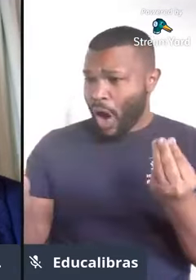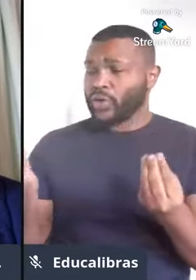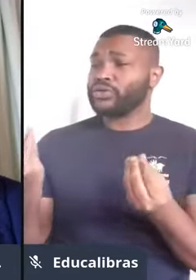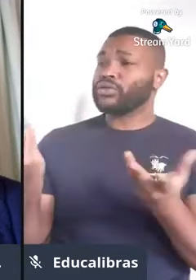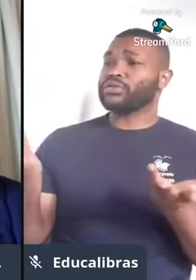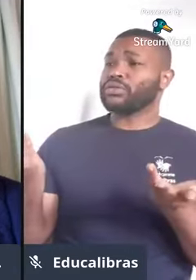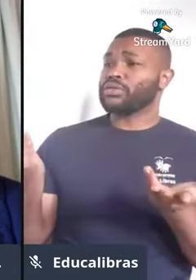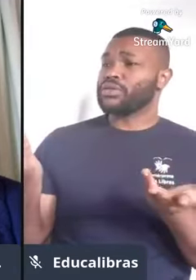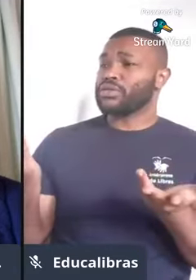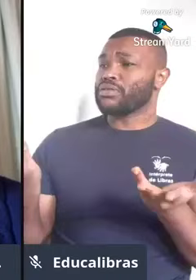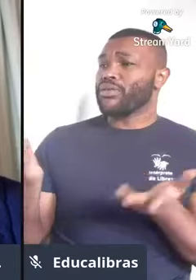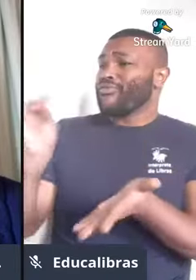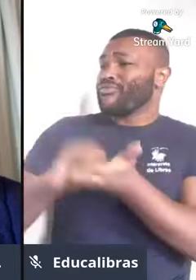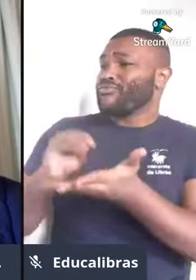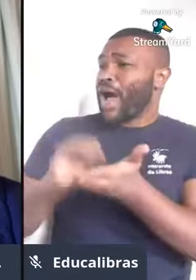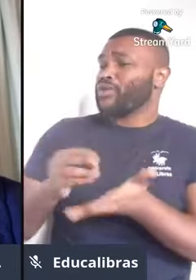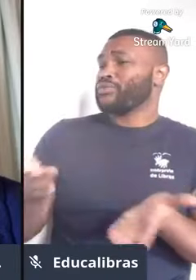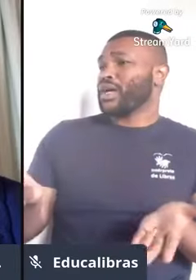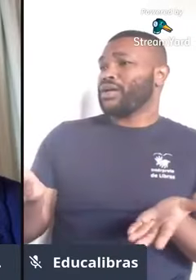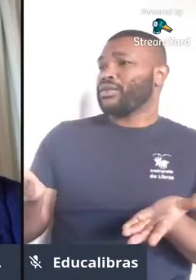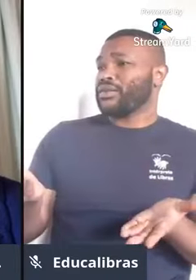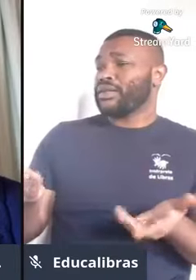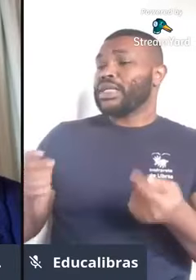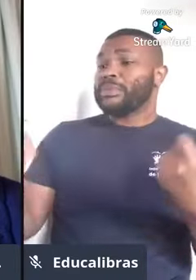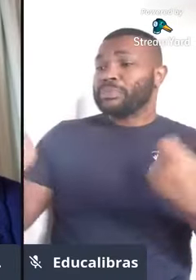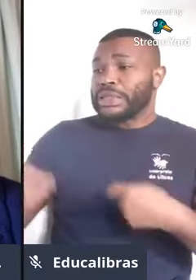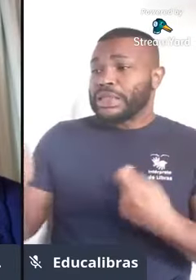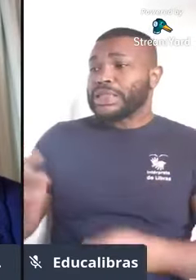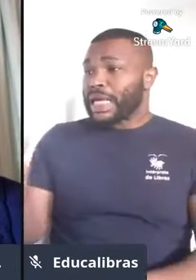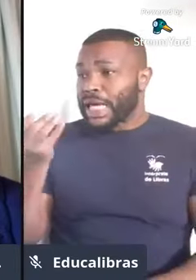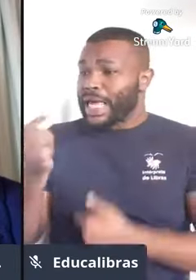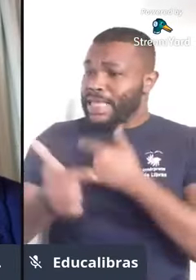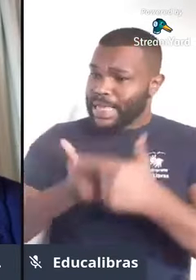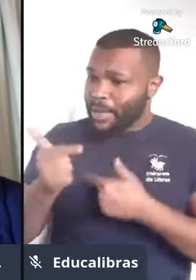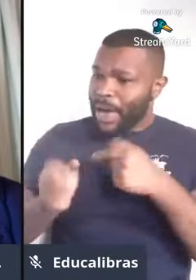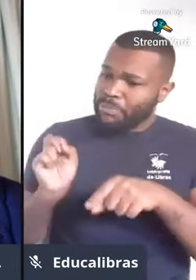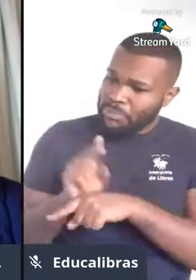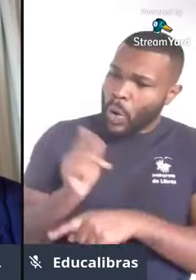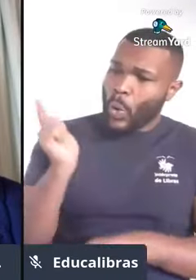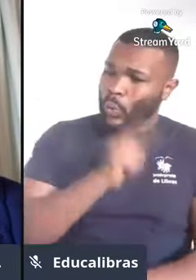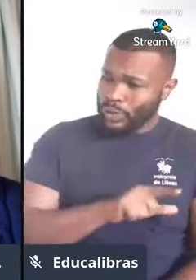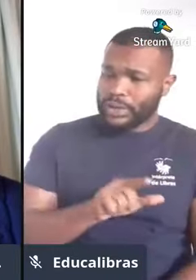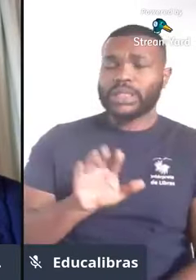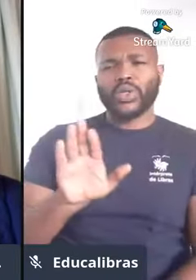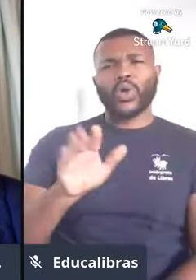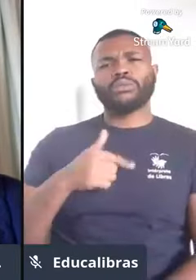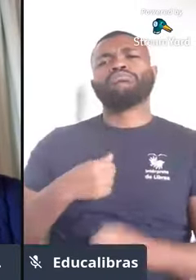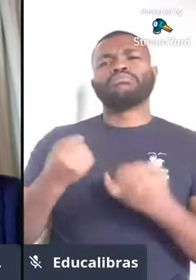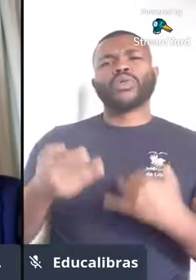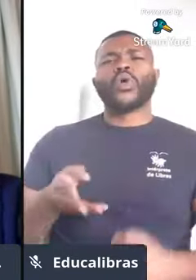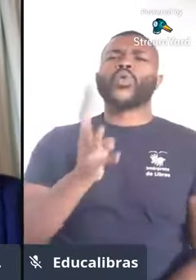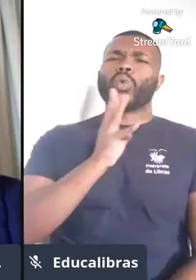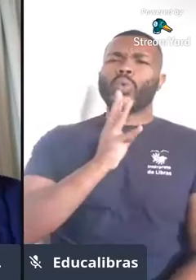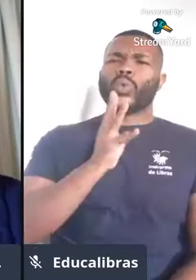que agora querem se empregar. Nós conhecemos bem, aqui, pelo menos na cidade de São